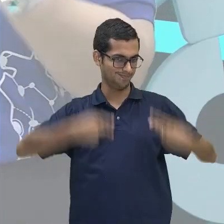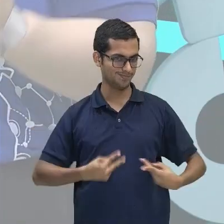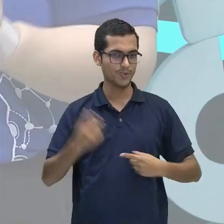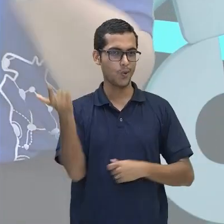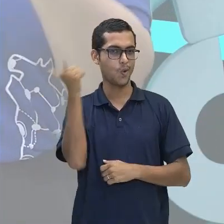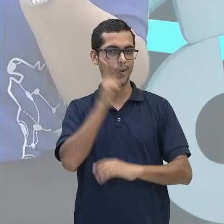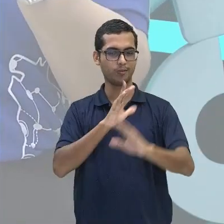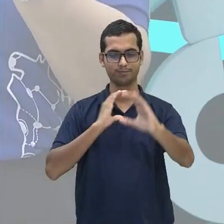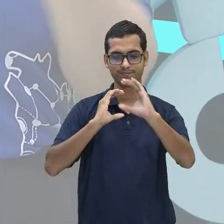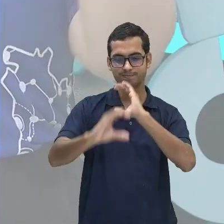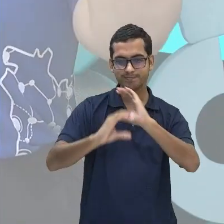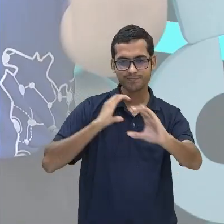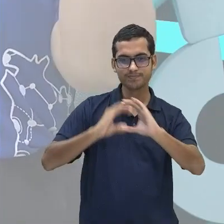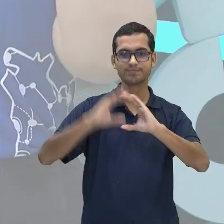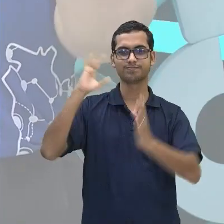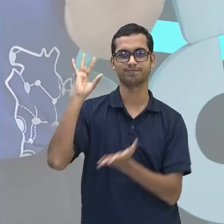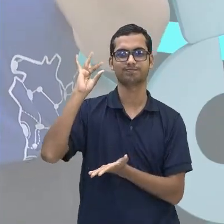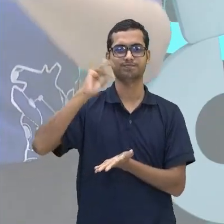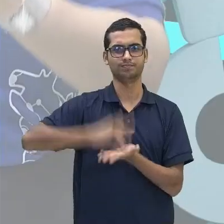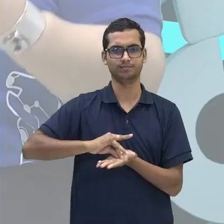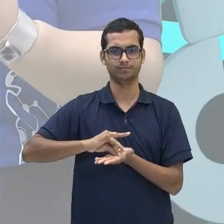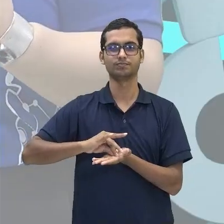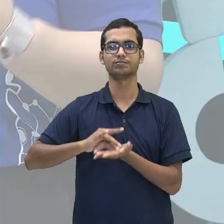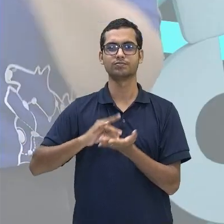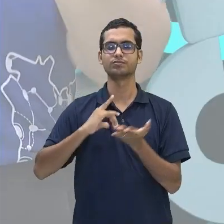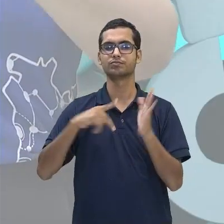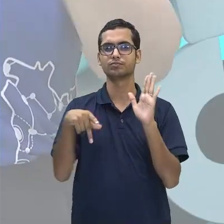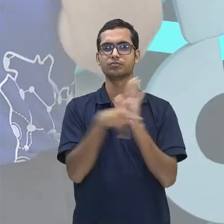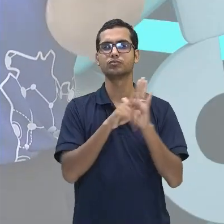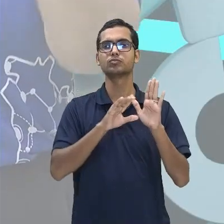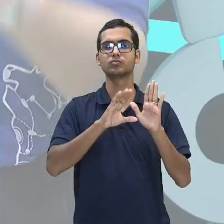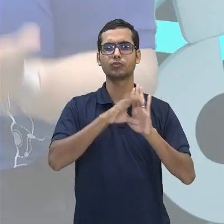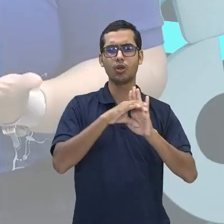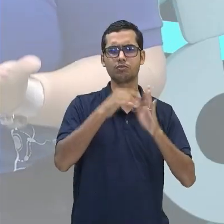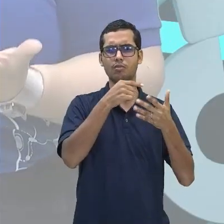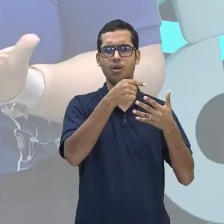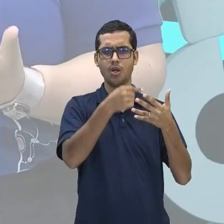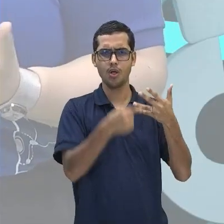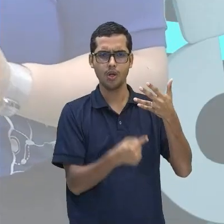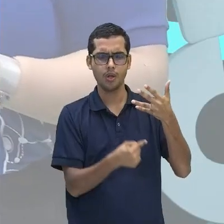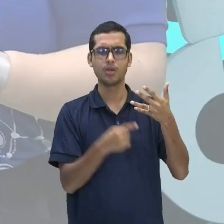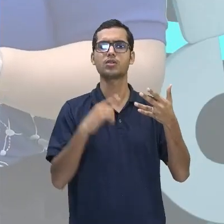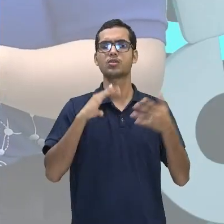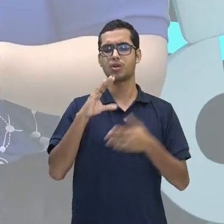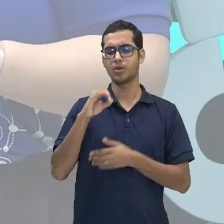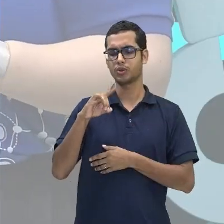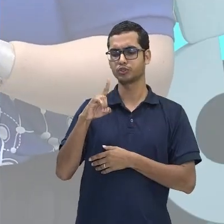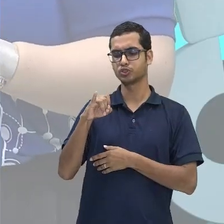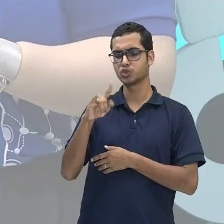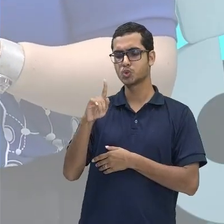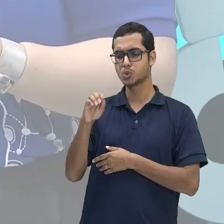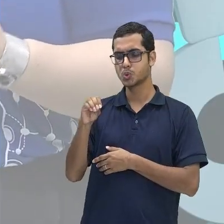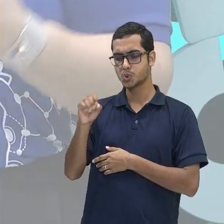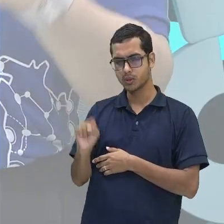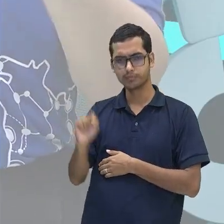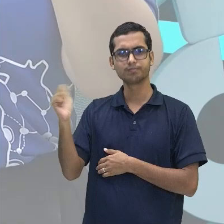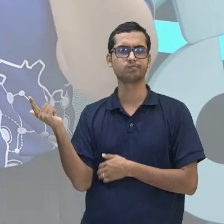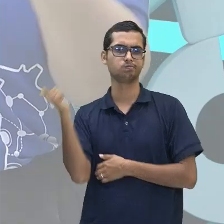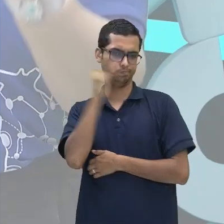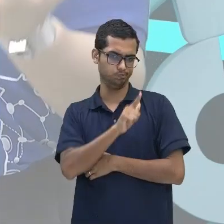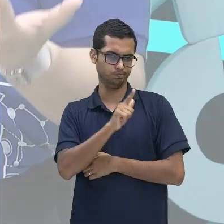esse conjunto de códigos que vão significar alguma coisa. E, nesse